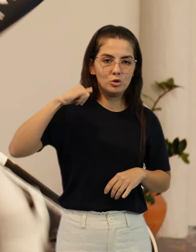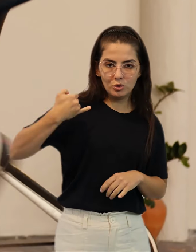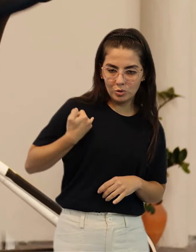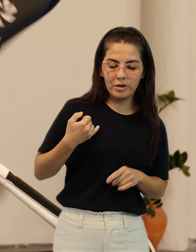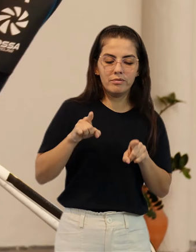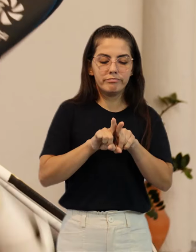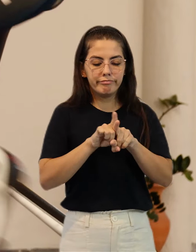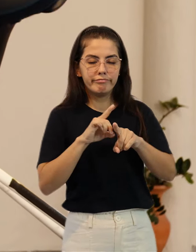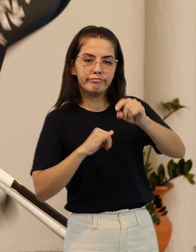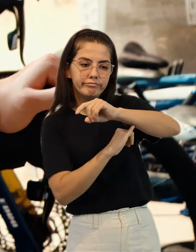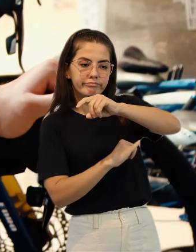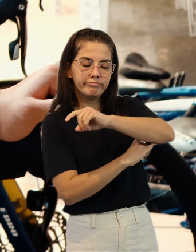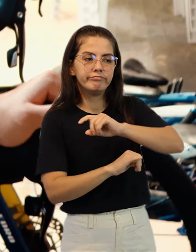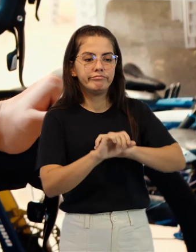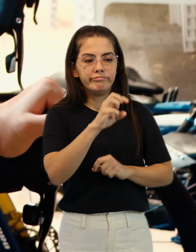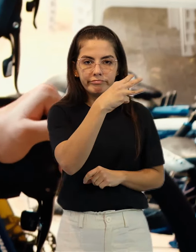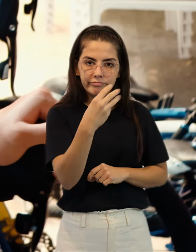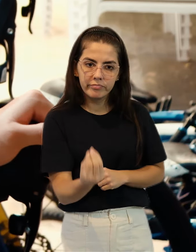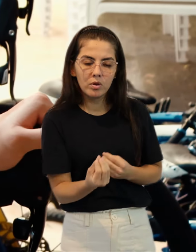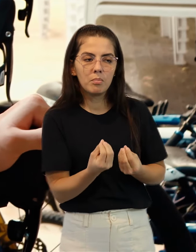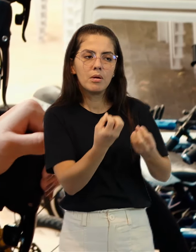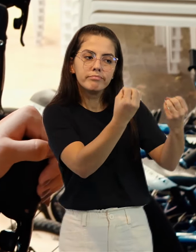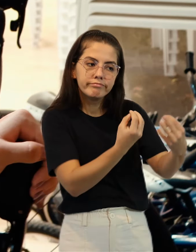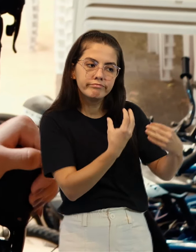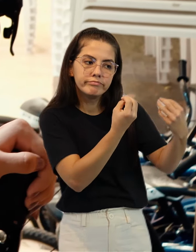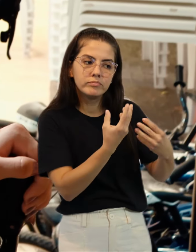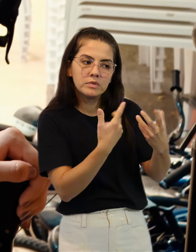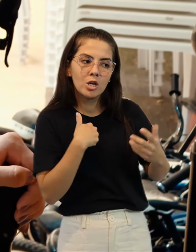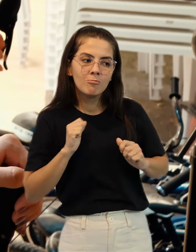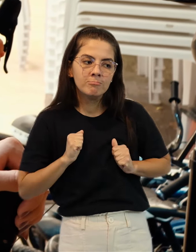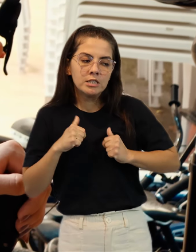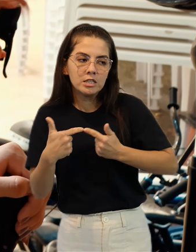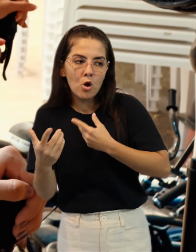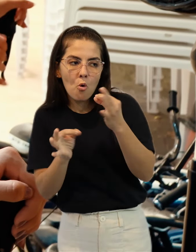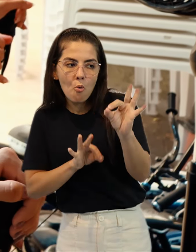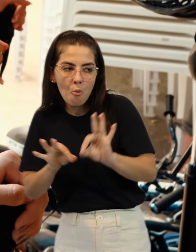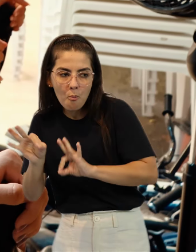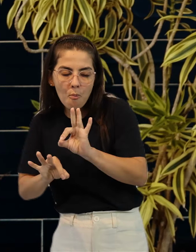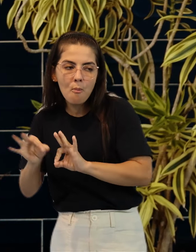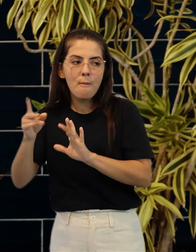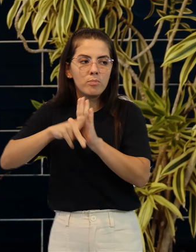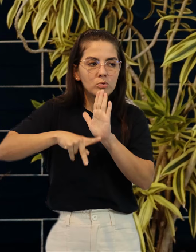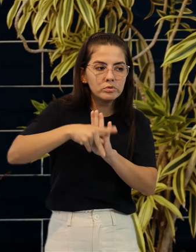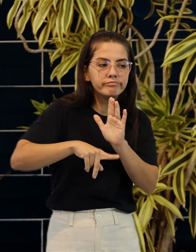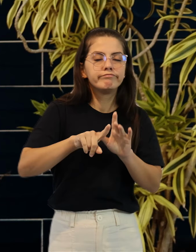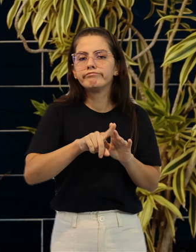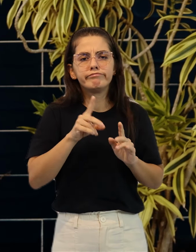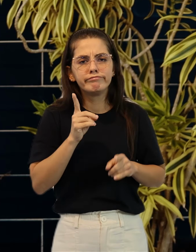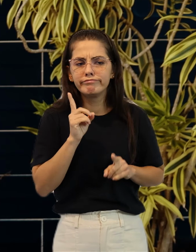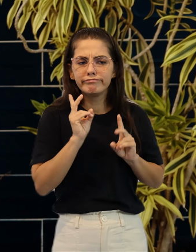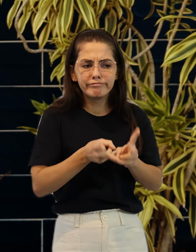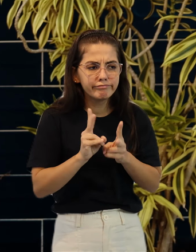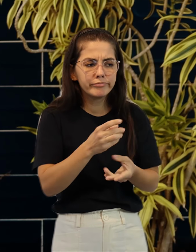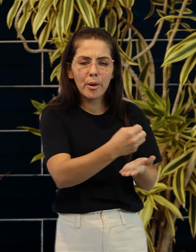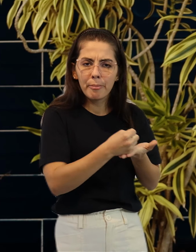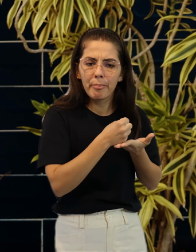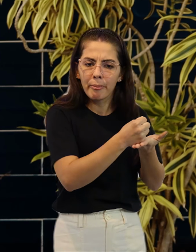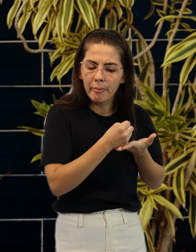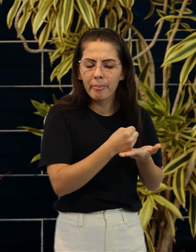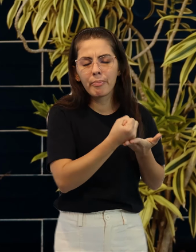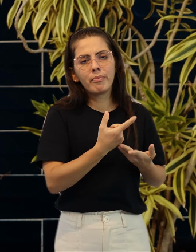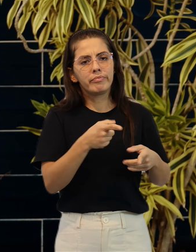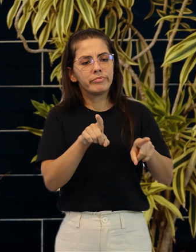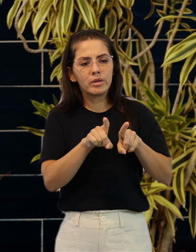para nos instruir com as nossas ações que nós estamos propondo a fazer futuramente, né? Sempre nos apoiou e nos estimulou